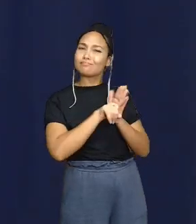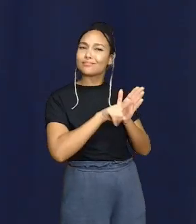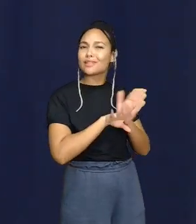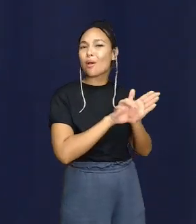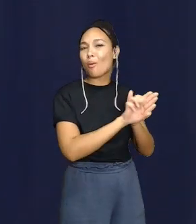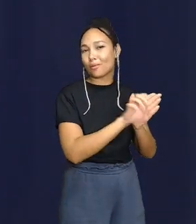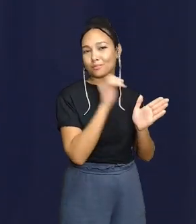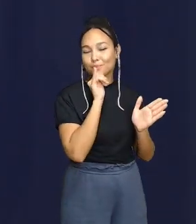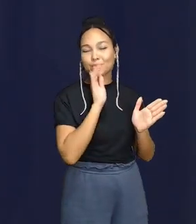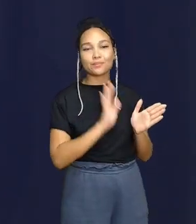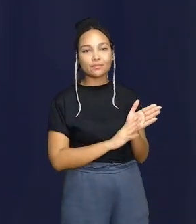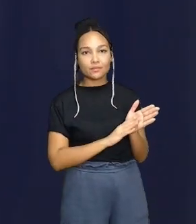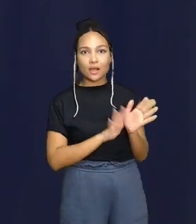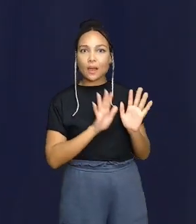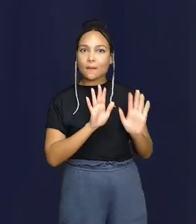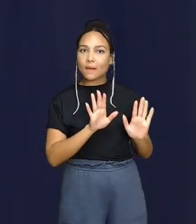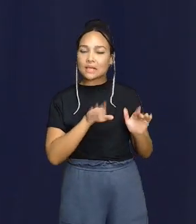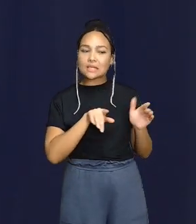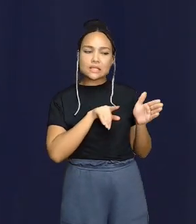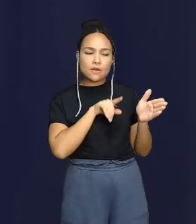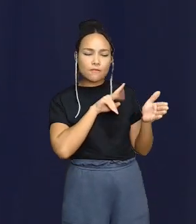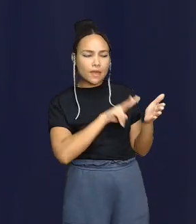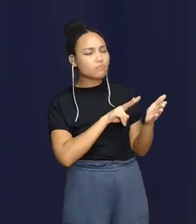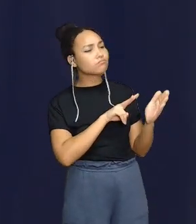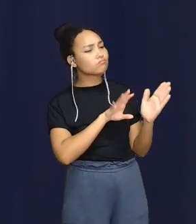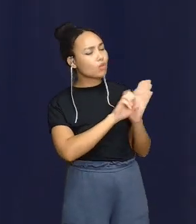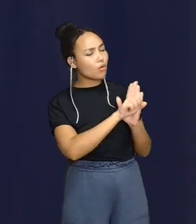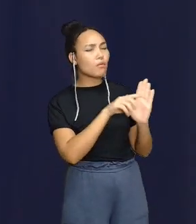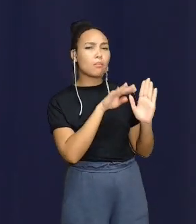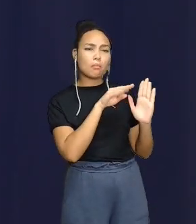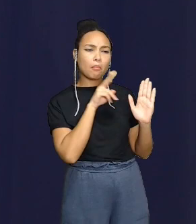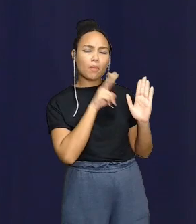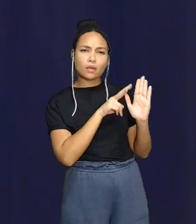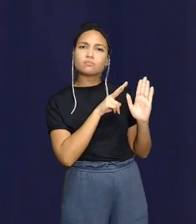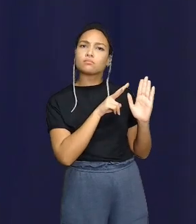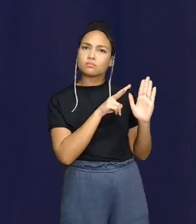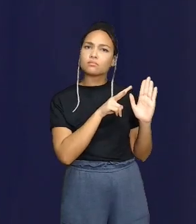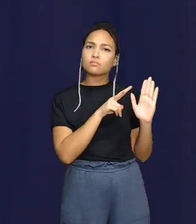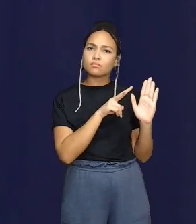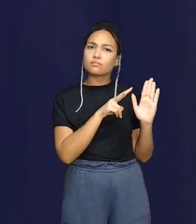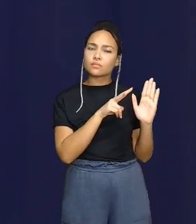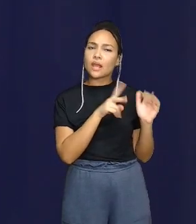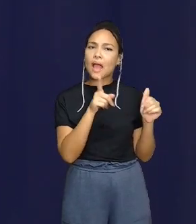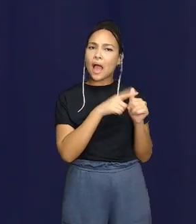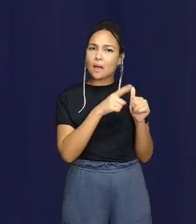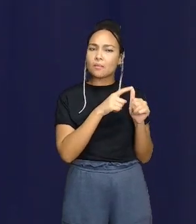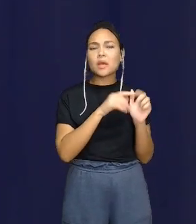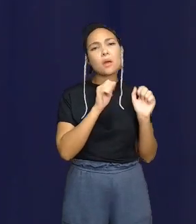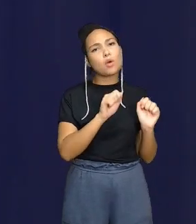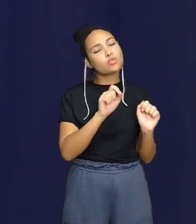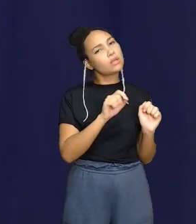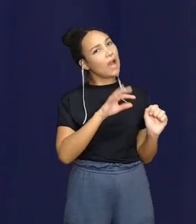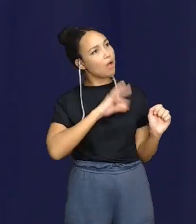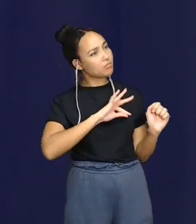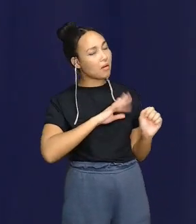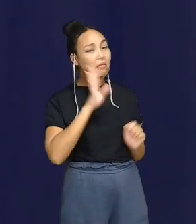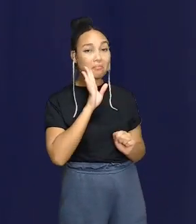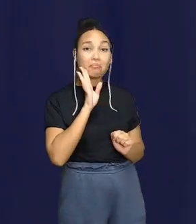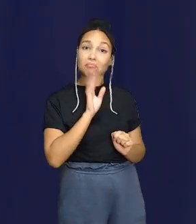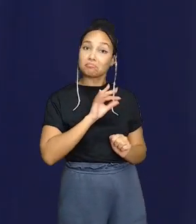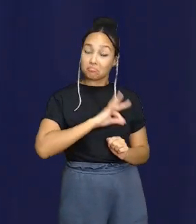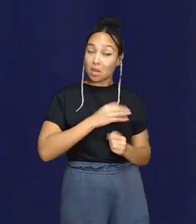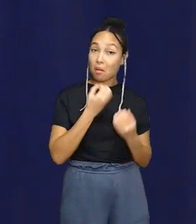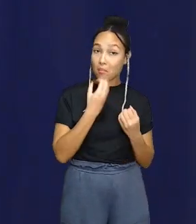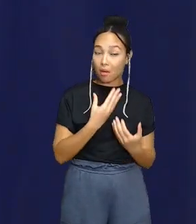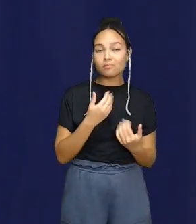por mais que eu abra lá o Google e vejo que, poxa, a primeira atração pode ser o salário, né? O salário está alto, então, peraí,